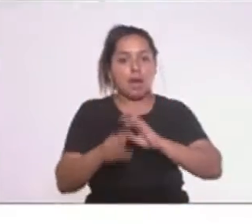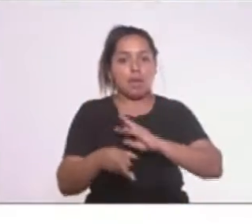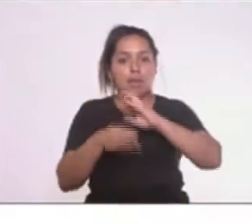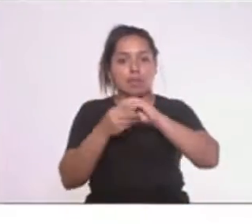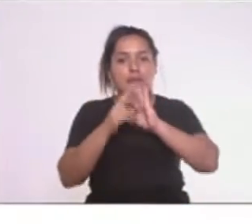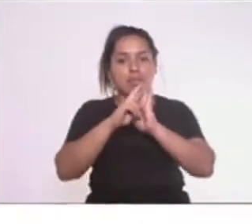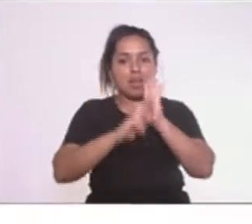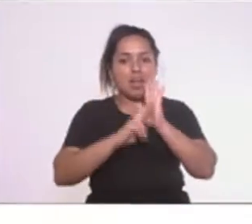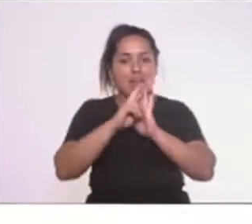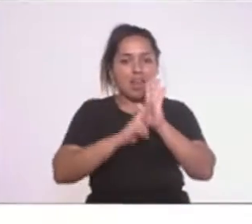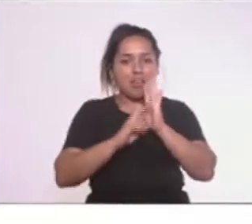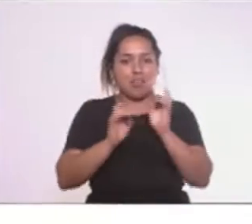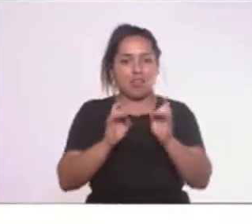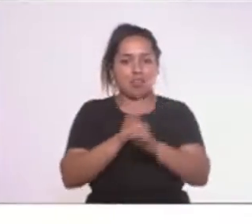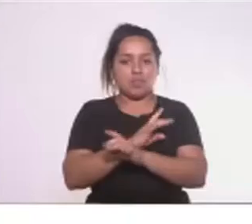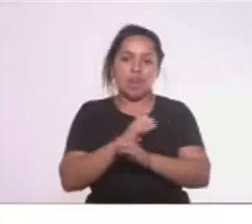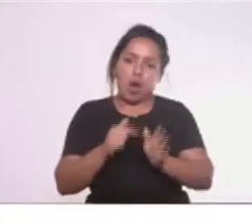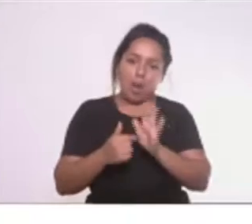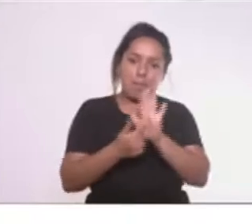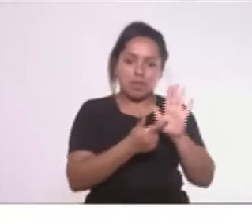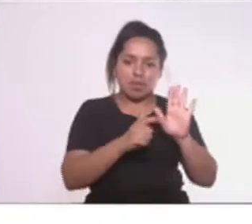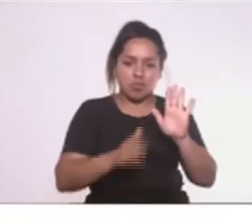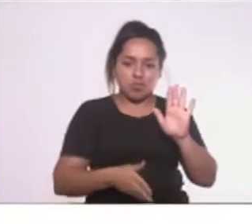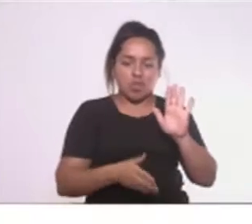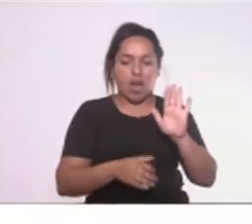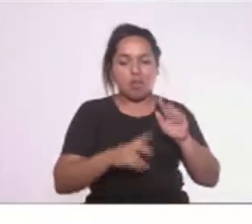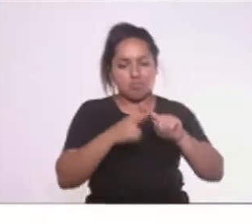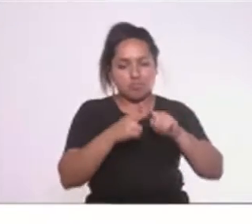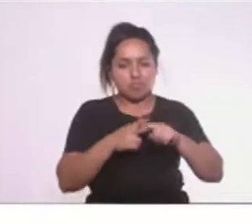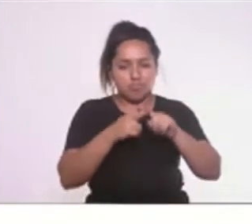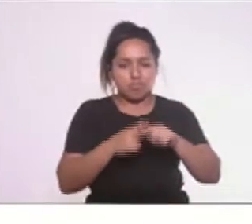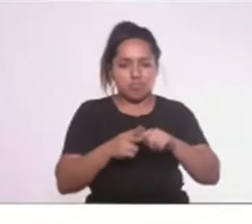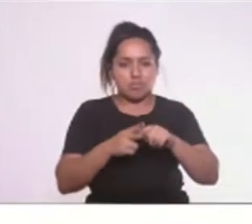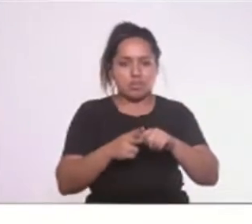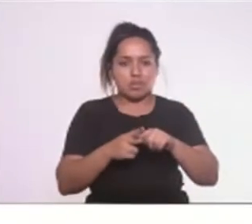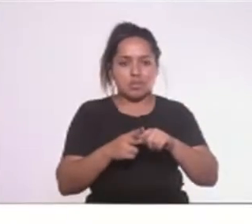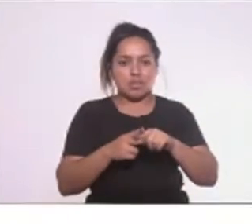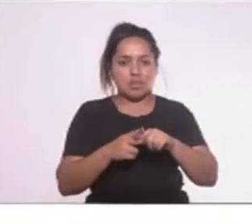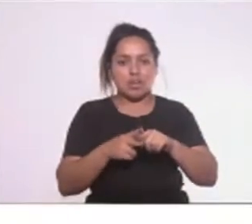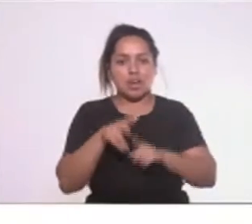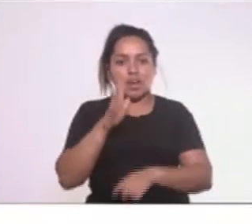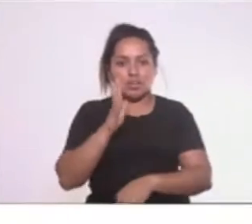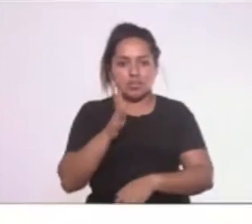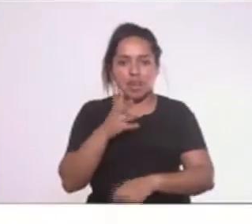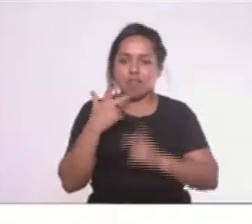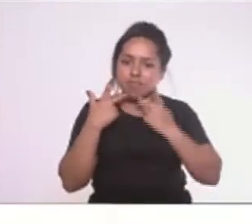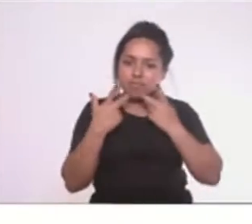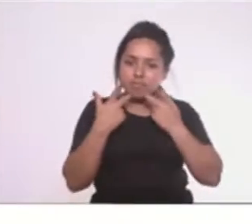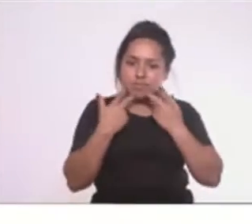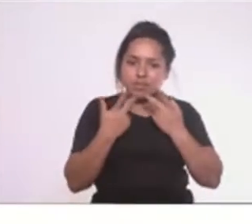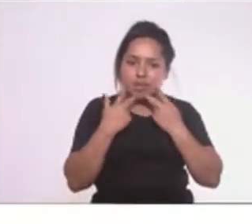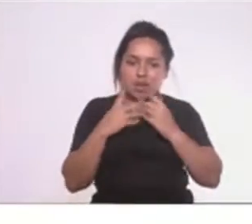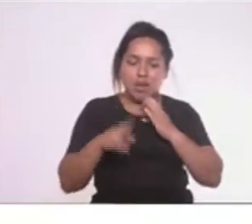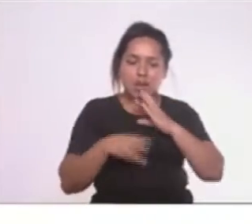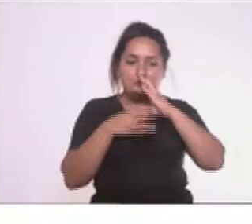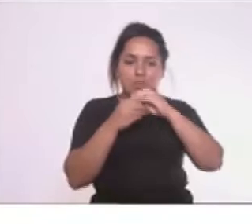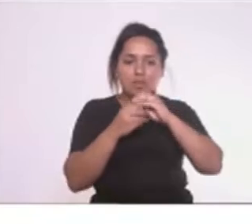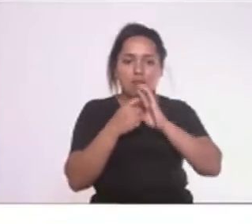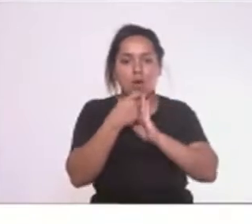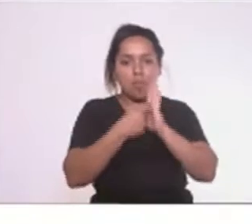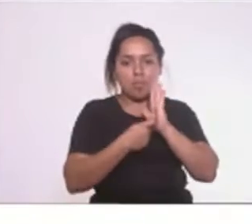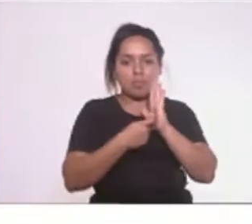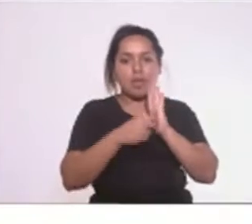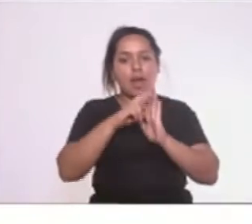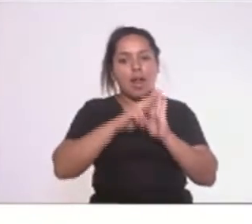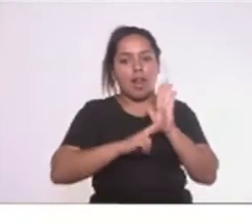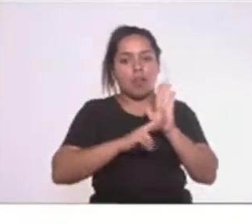relatório final que Vossa Excelência apresentou, protocolei emendas ao relatório, já que é de Vossa Excelência, eu não deixei de protocolar as emendas ao relatório final. Mas eu